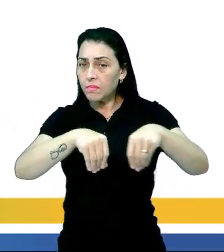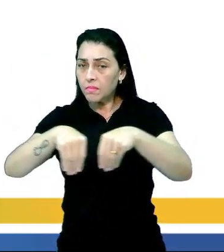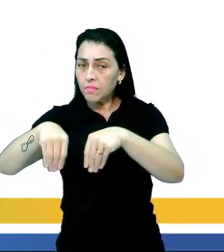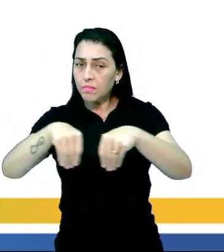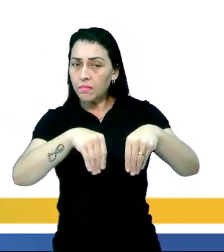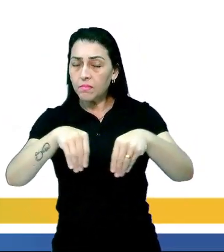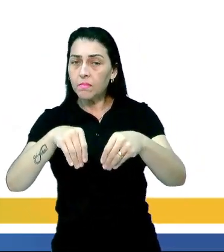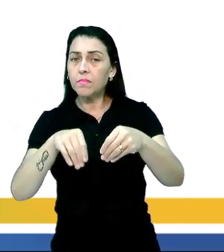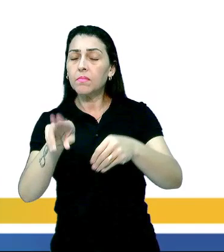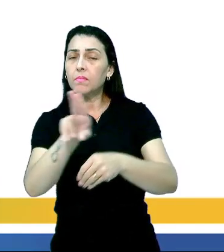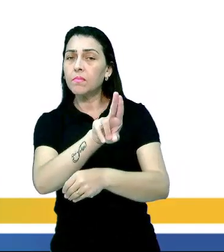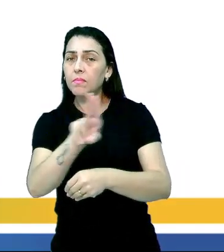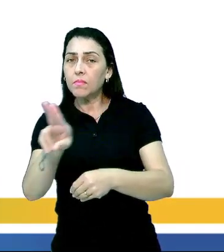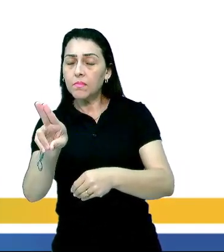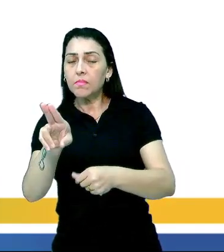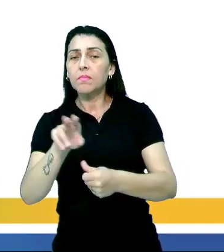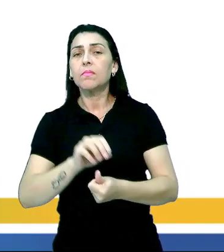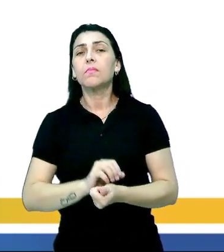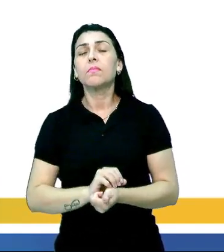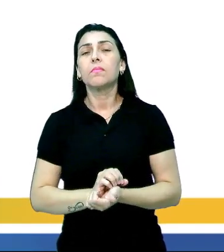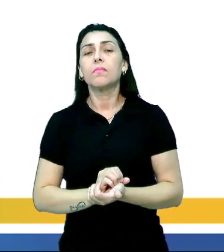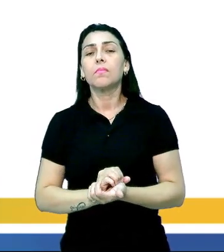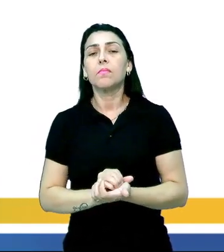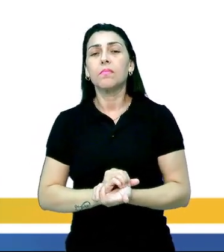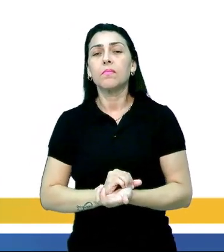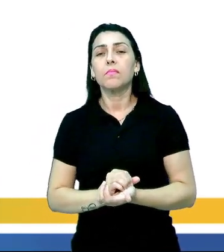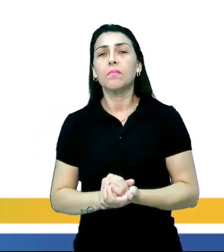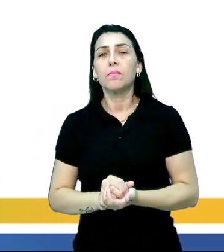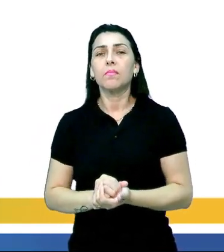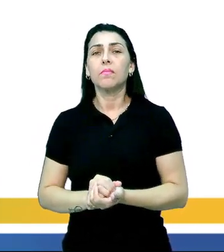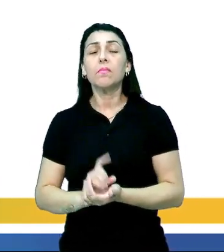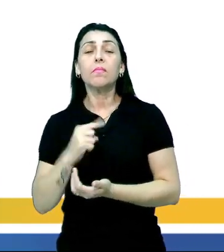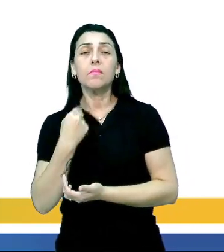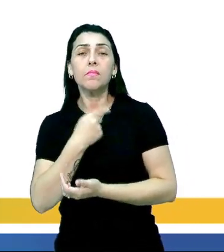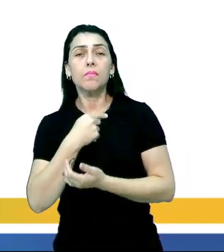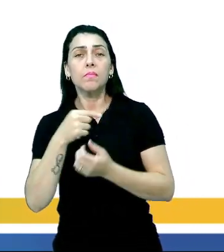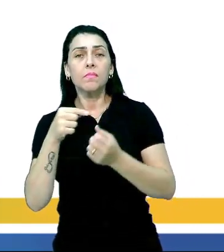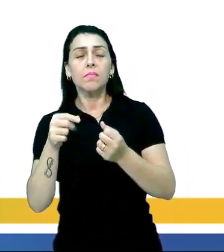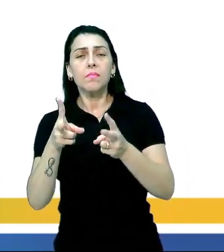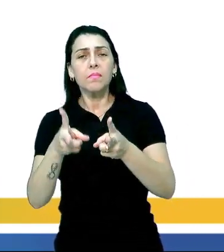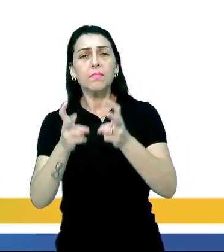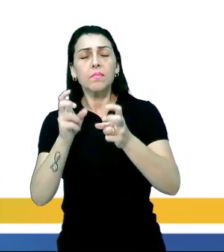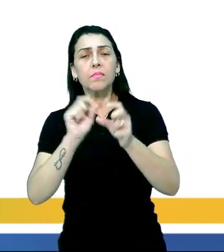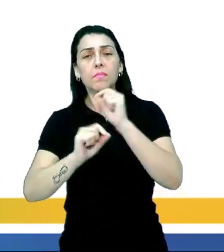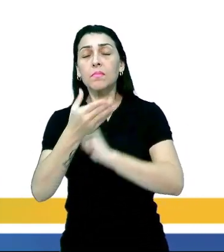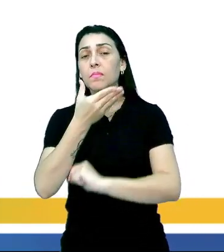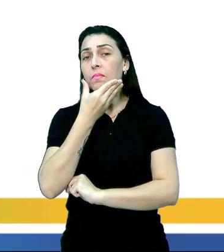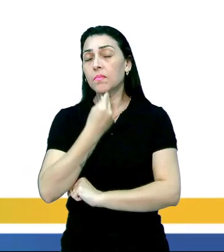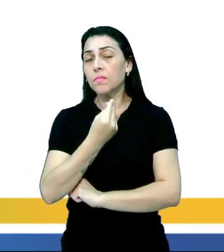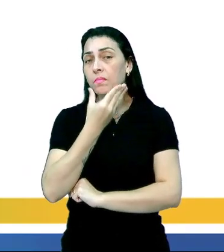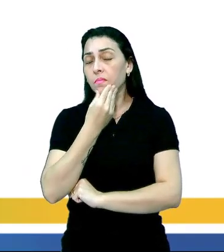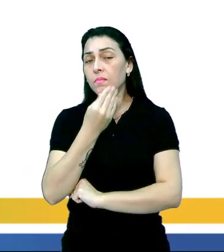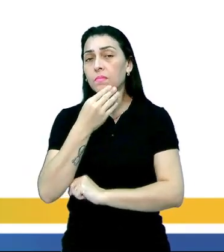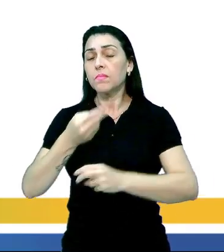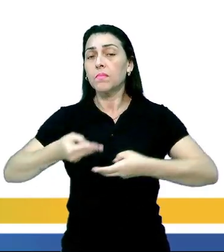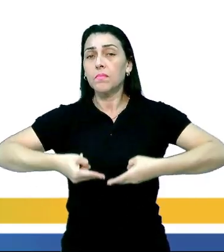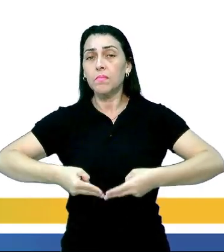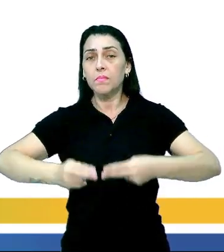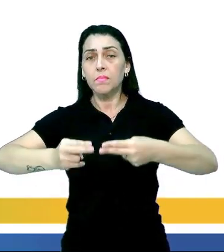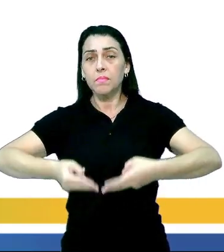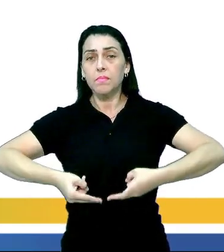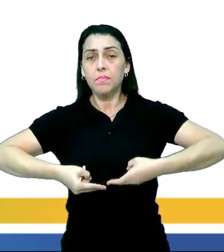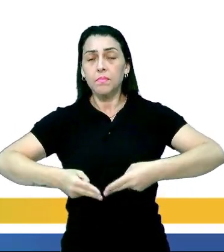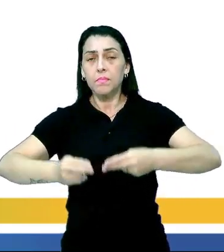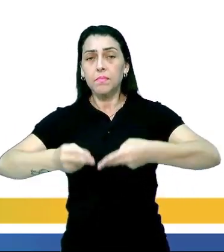dessa arte, o regresso de um proprietário. E nós visualizamos o quê? Um homem em uma